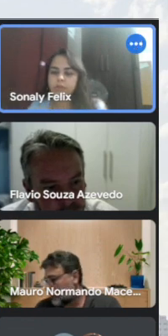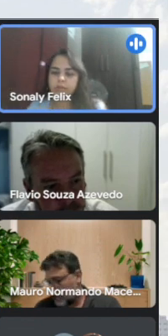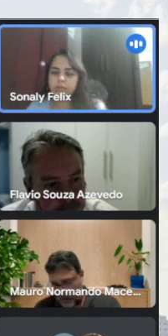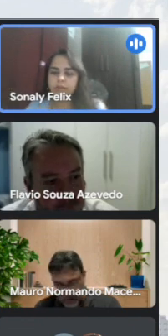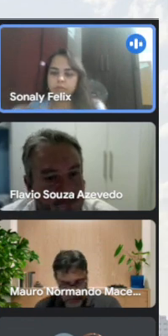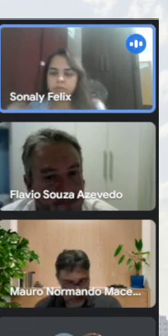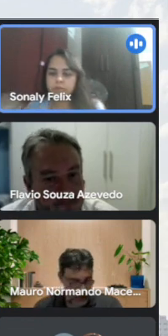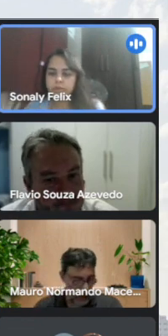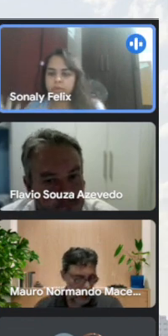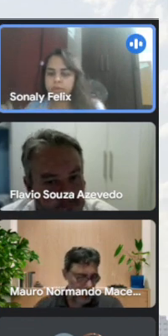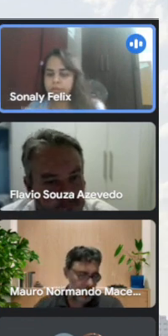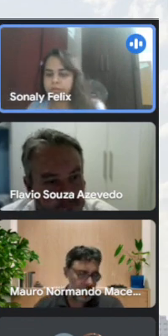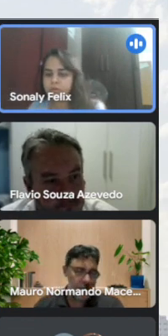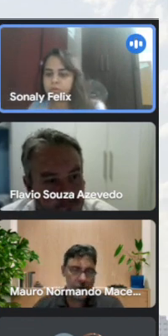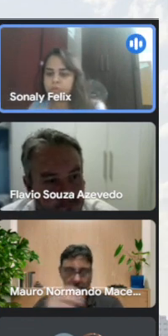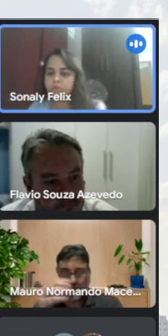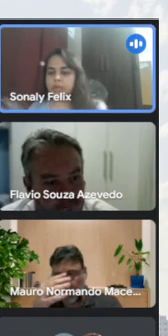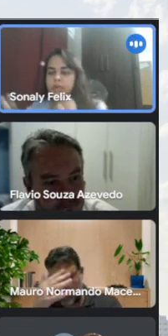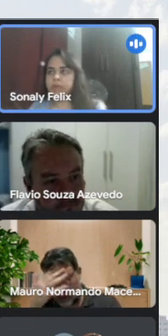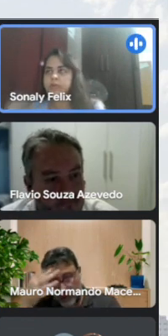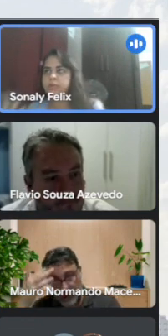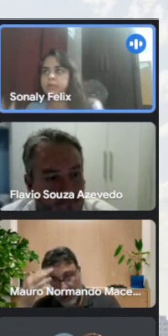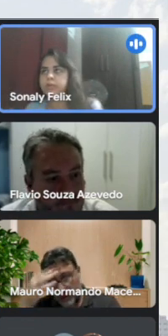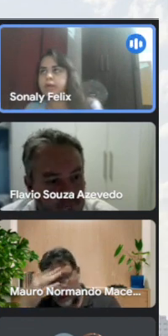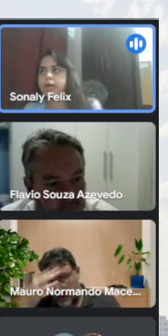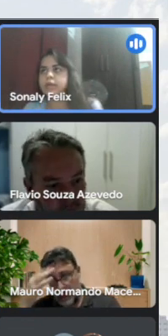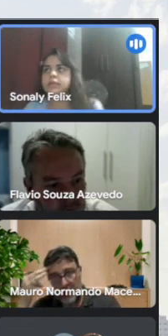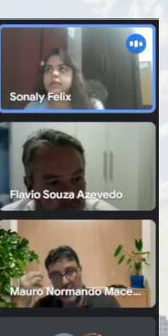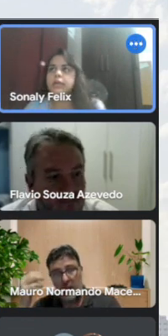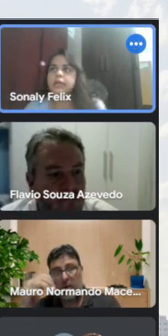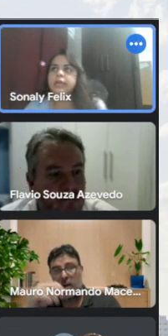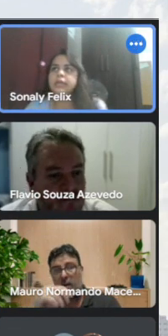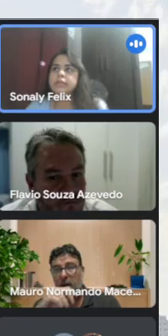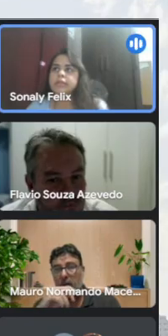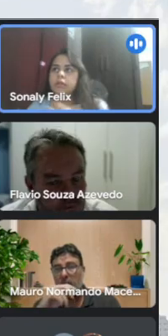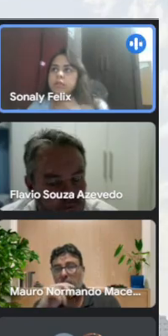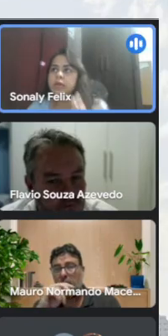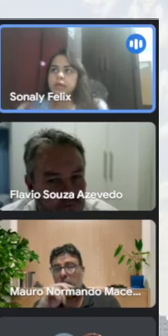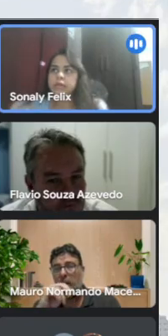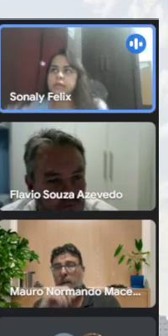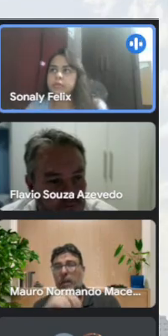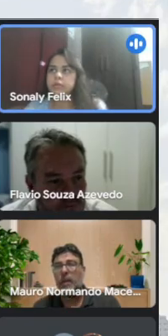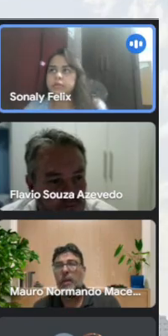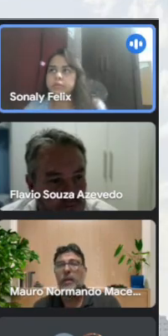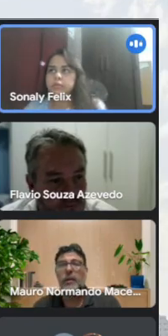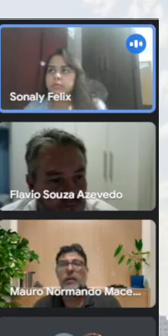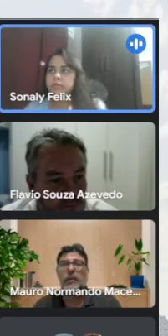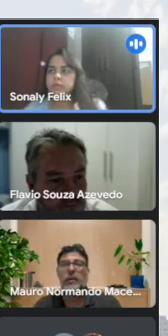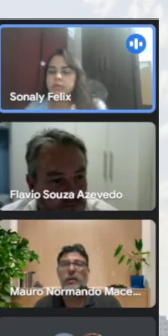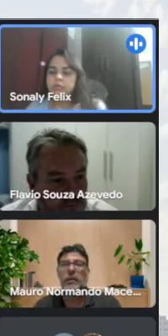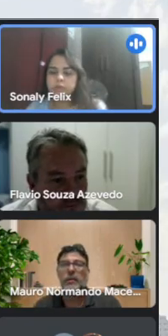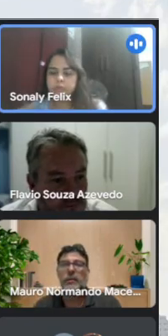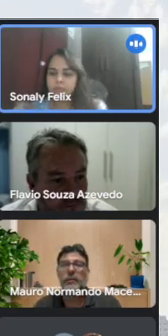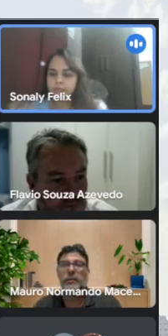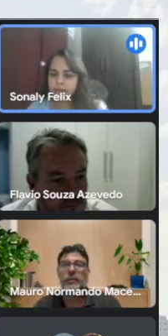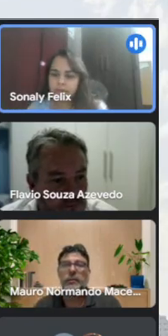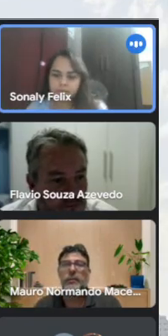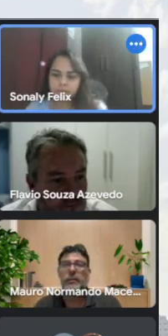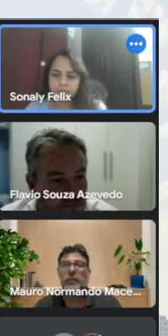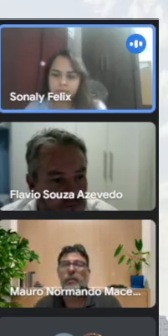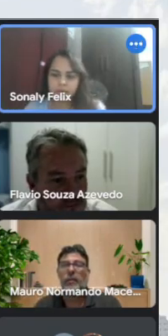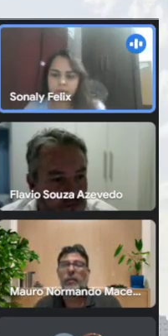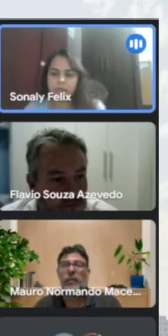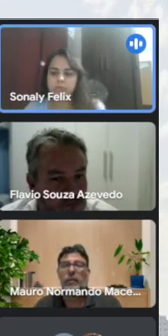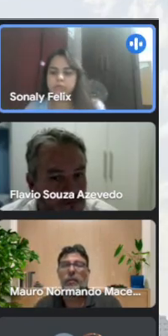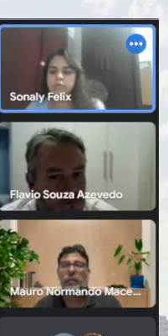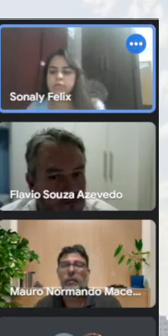afastadas para tratamento de esgoto de determinadas comunidades. Se tem alguma relação, por exemplo, com o nível do lençol freático,